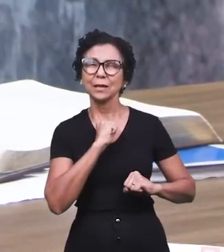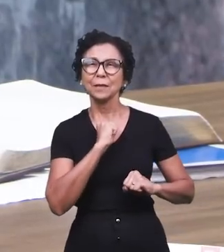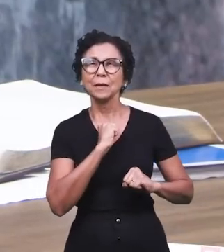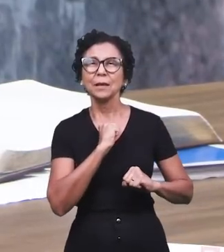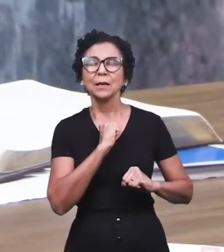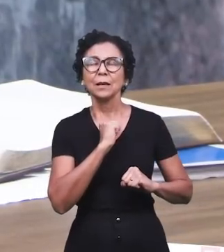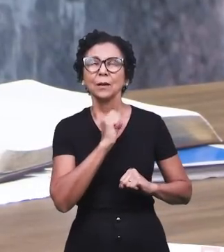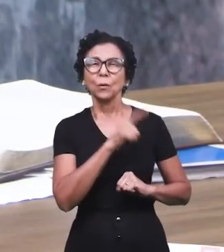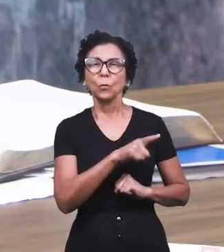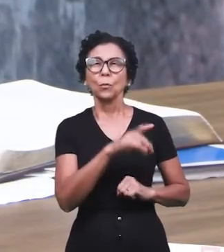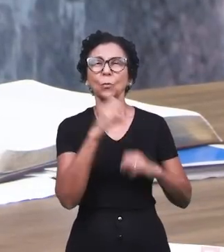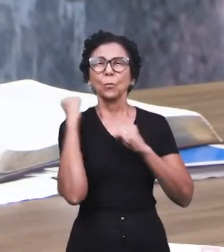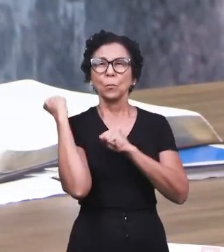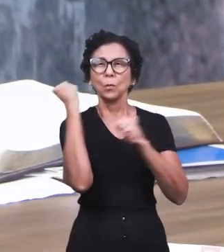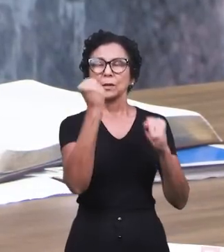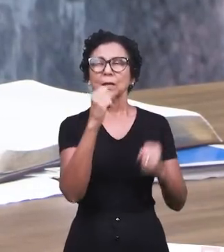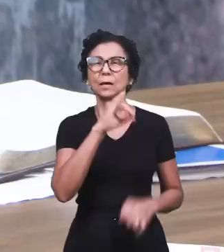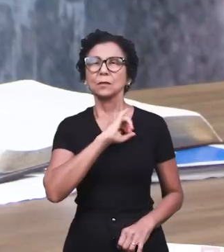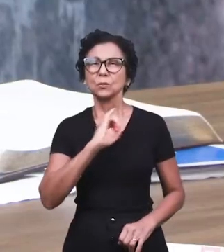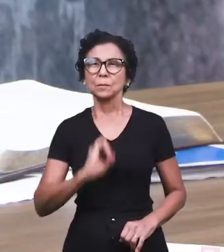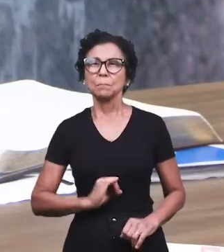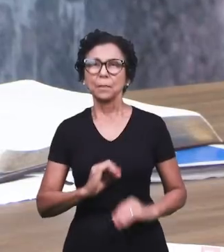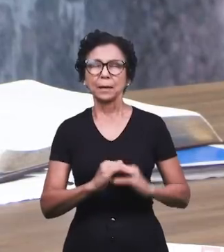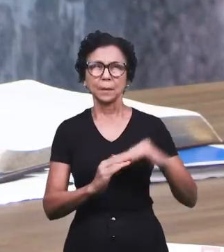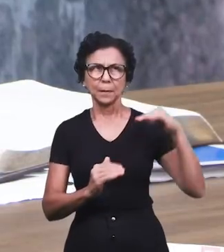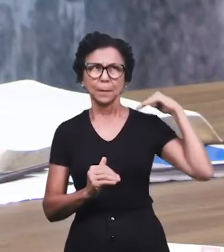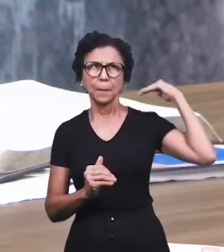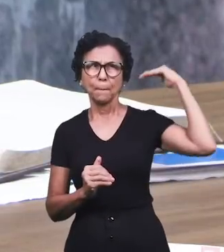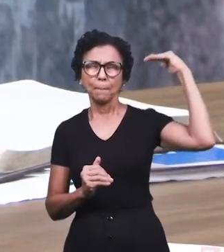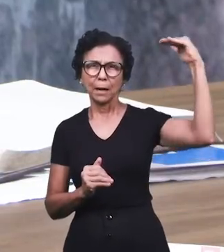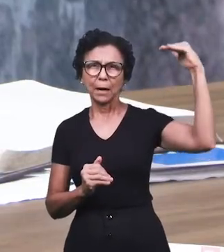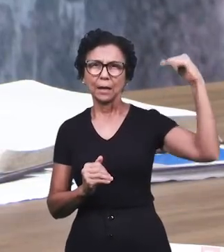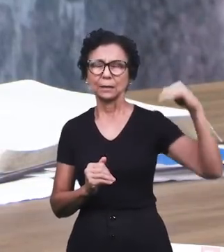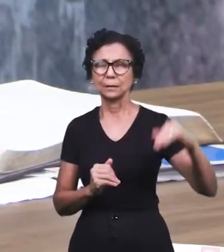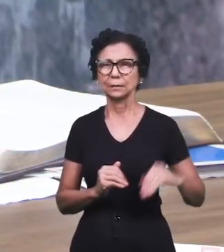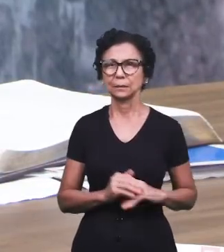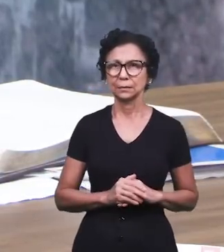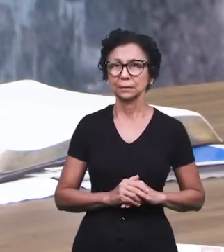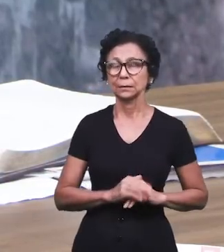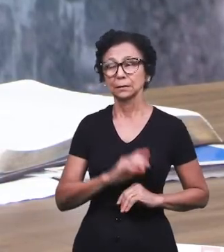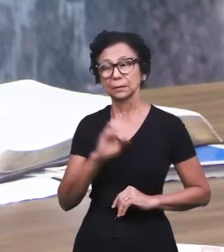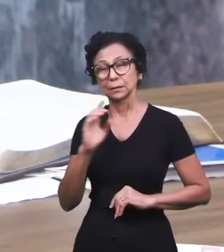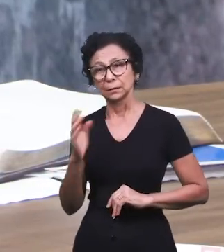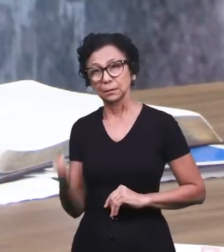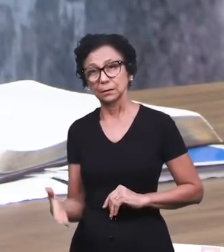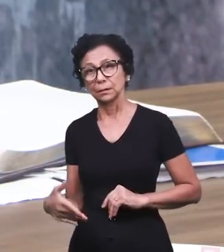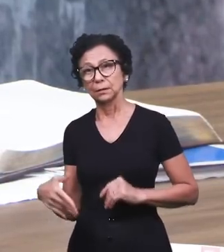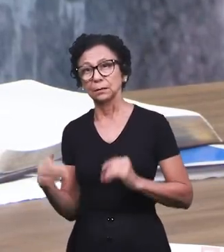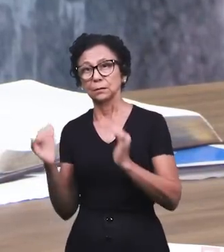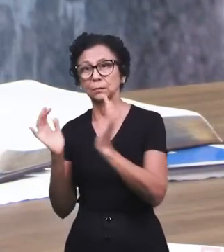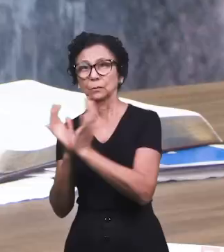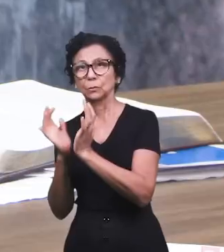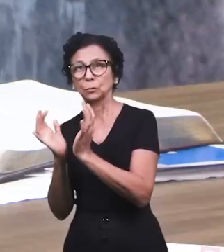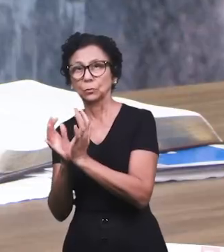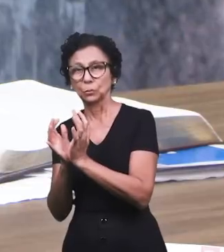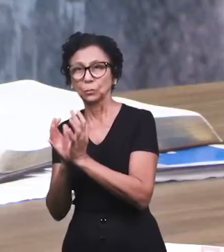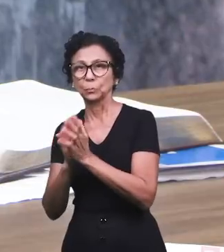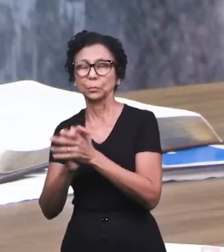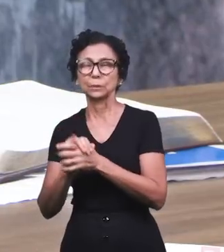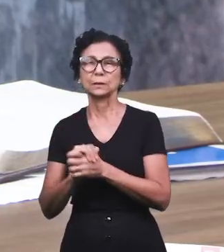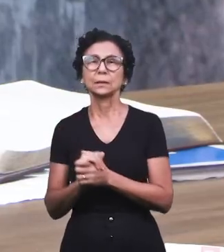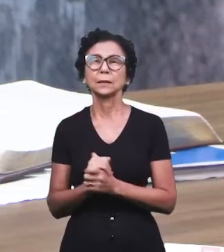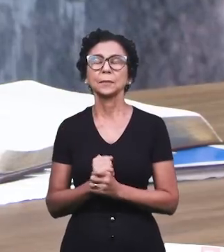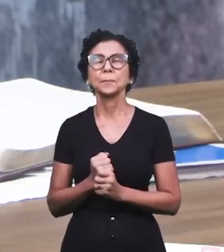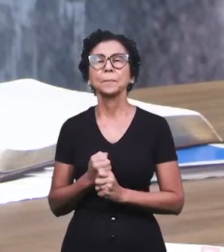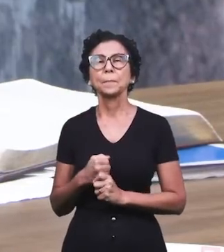está um dos pontos de controvérsia entre os cristãos, que foram chamados pela primeira vez por esse nome cristãos na igreja de Antioquia,